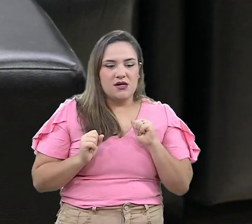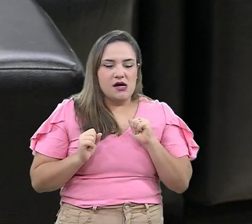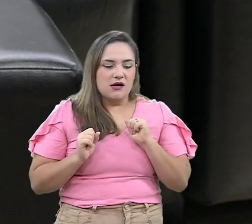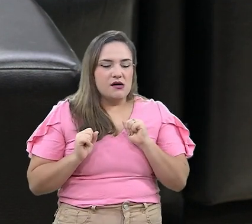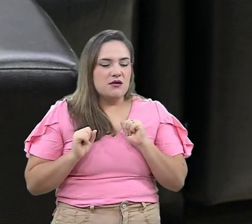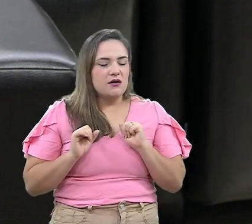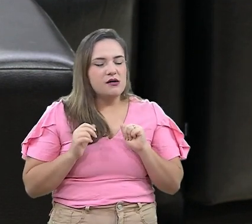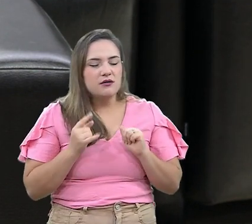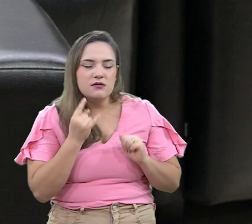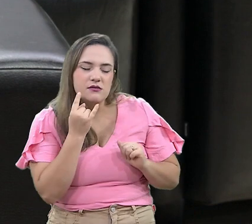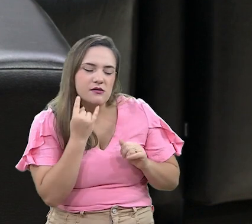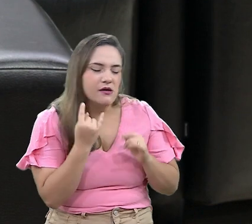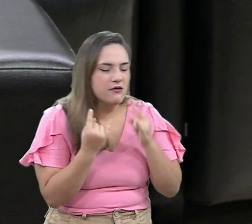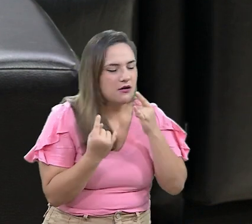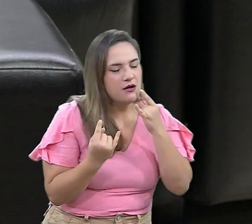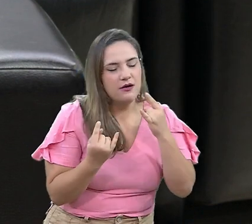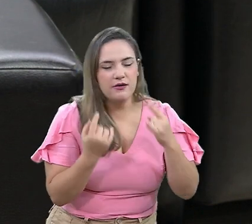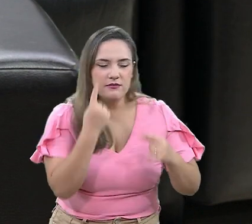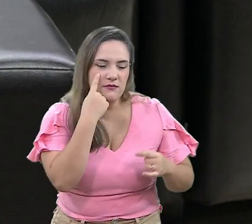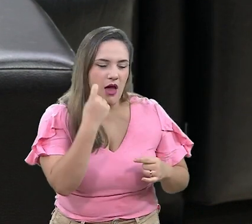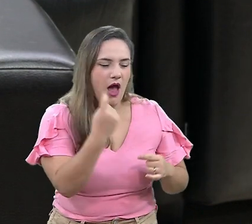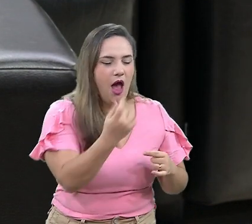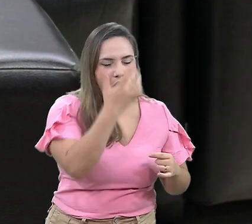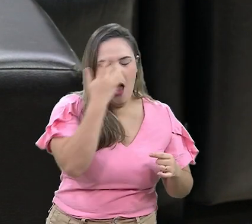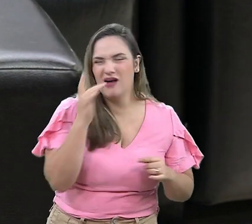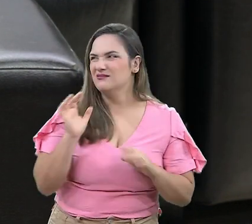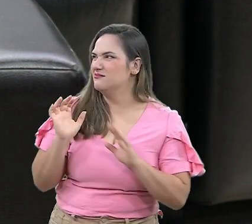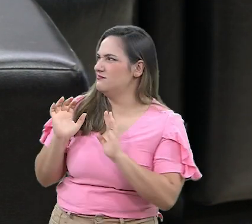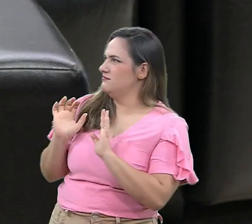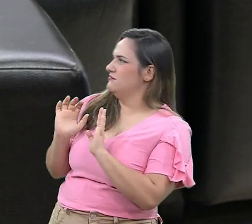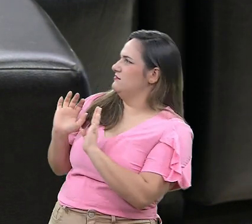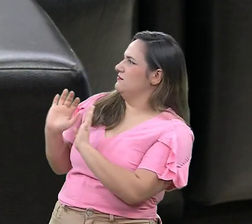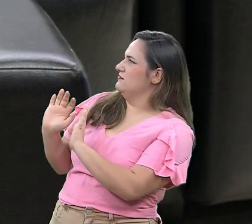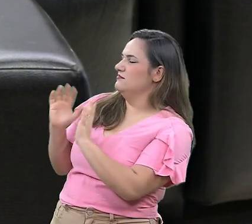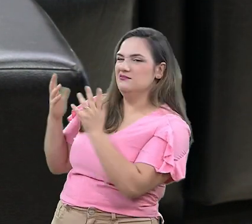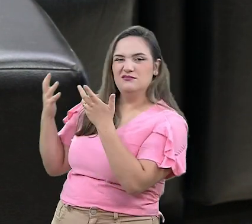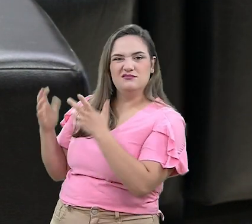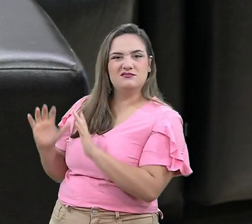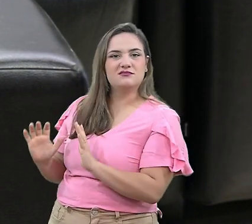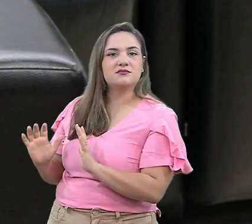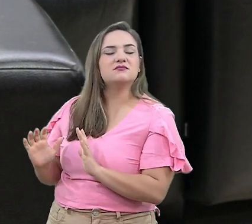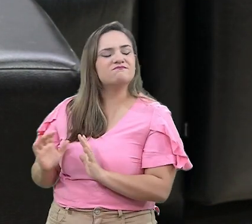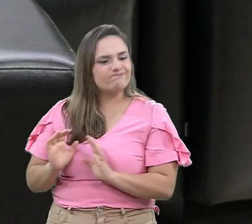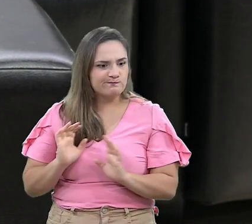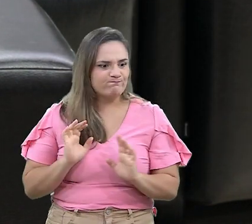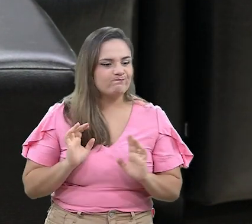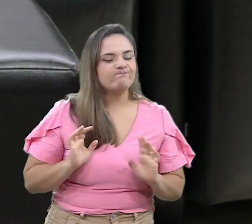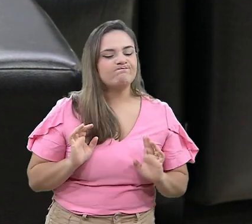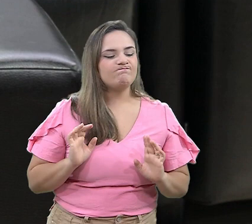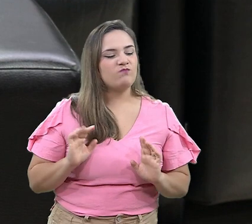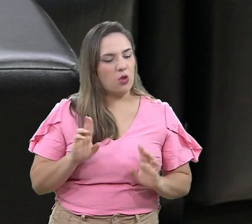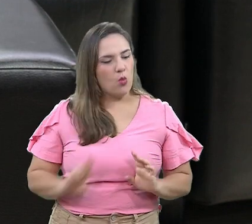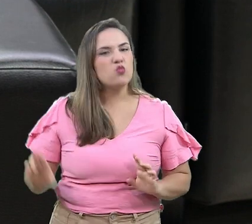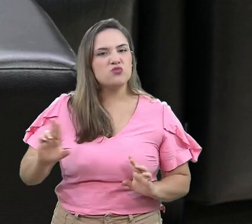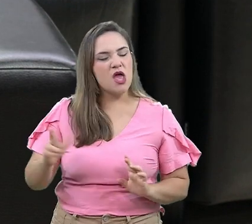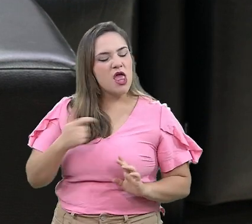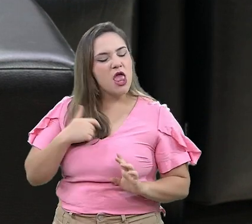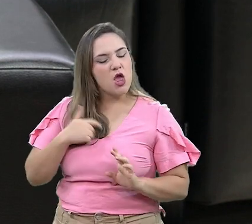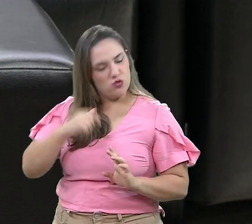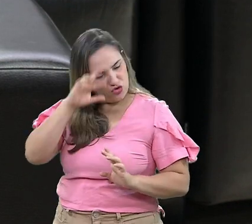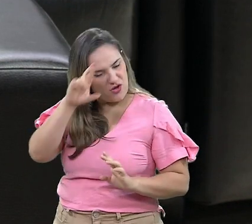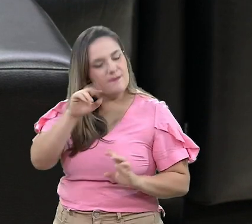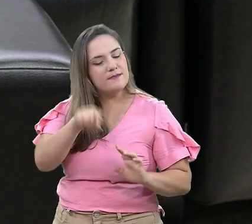forma que ele tenha um interesse nessa pessoa, um interesse sexual, e que ele se utilize do